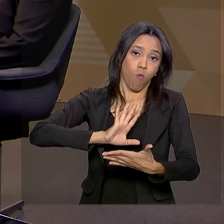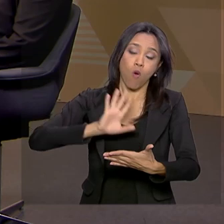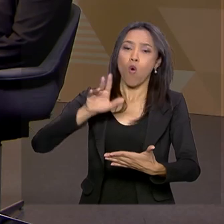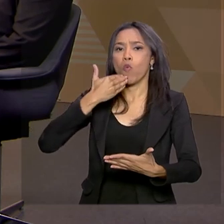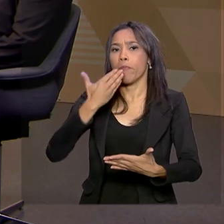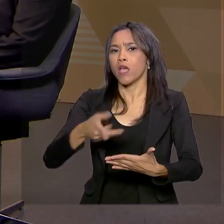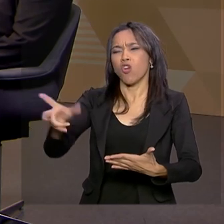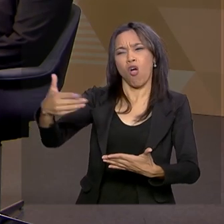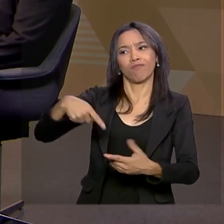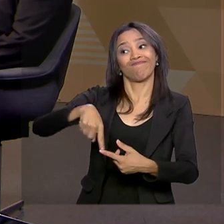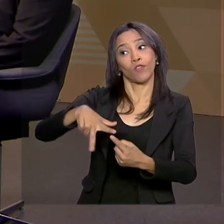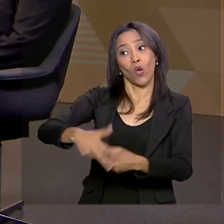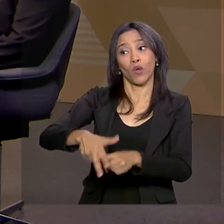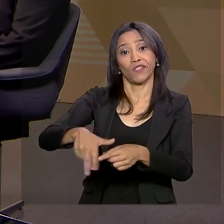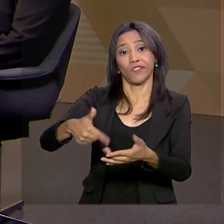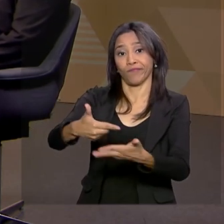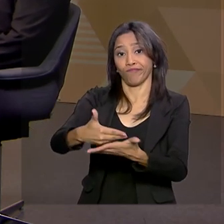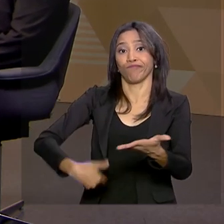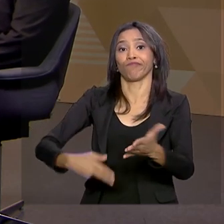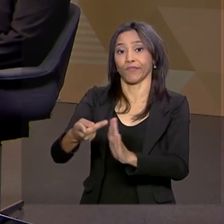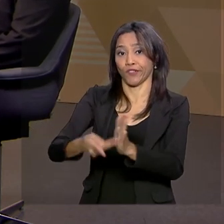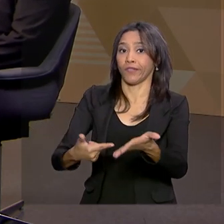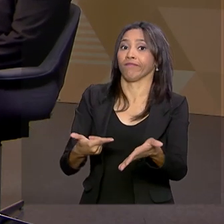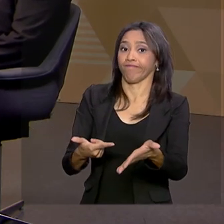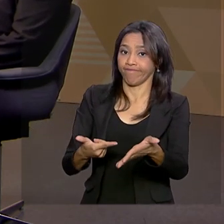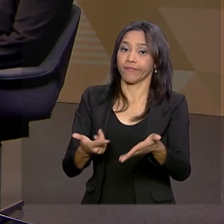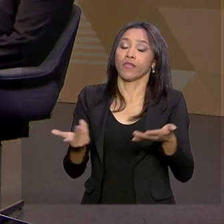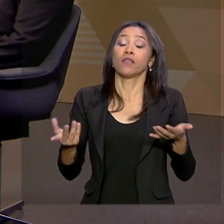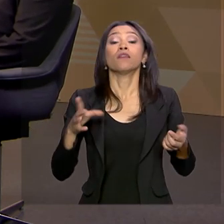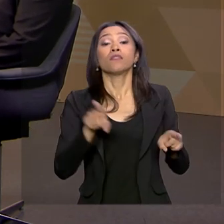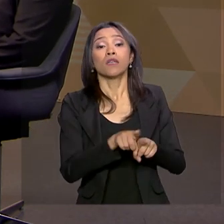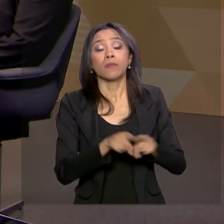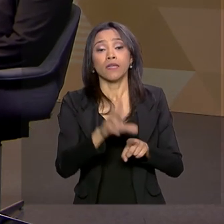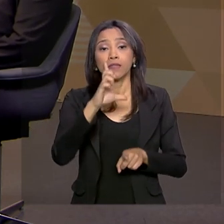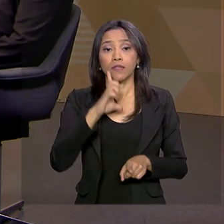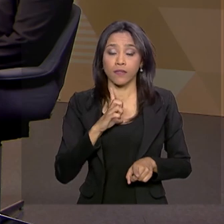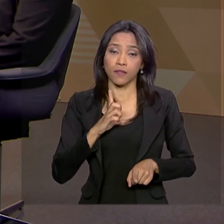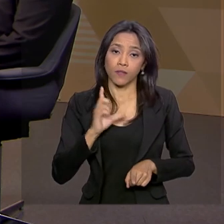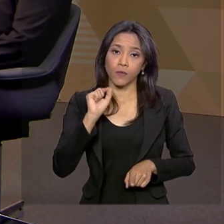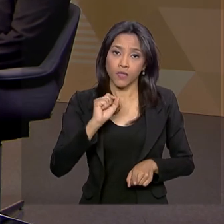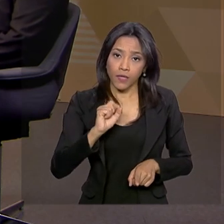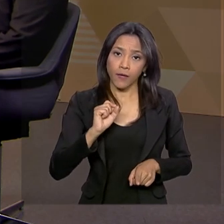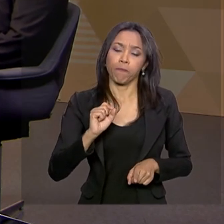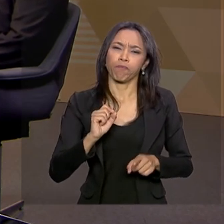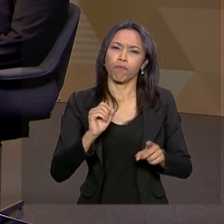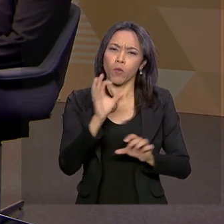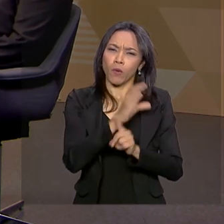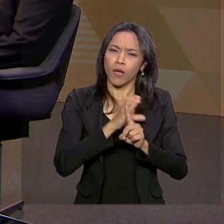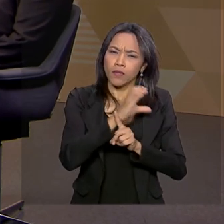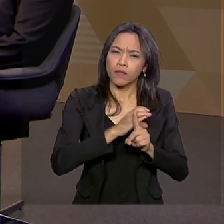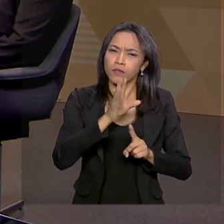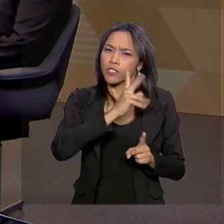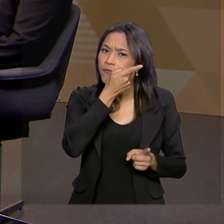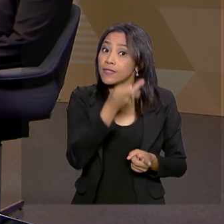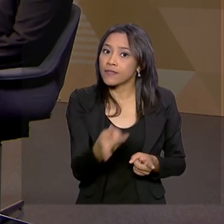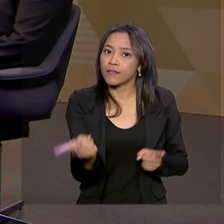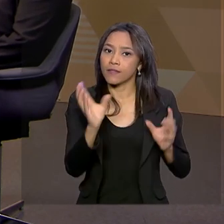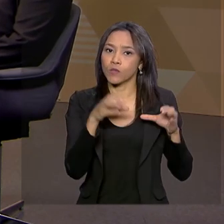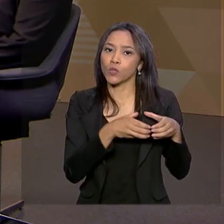Isso é uma rotina. E agora nós estabelecemos também a rotina de visitas e orientações técnicas.